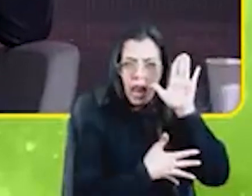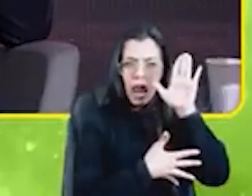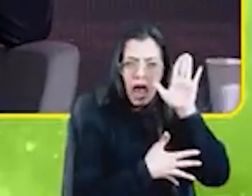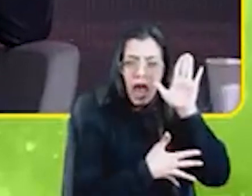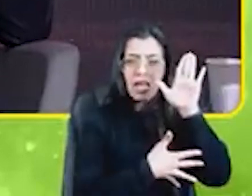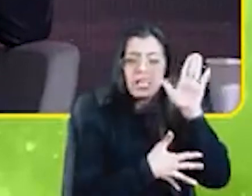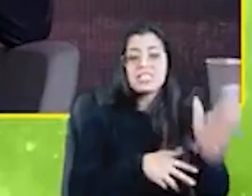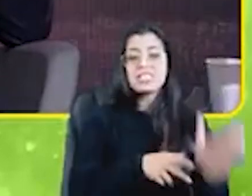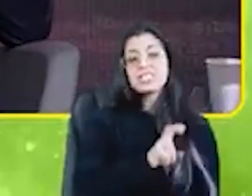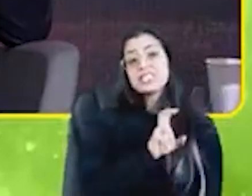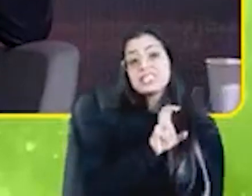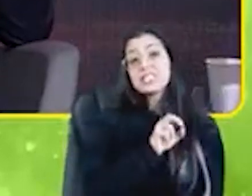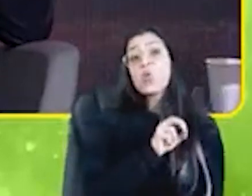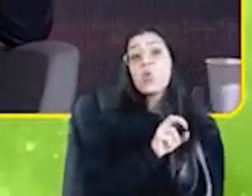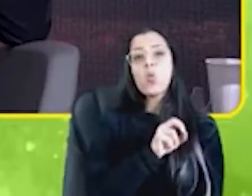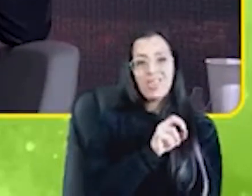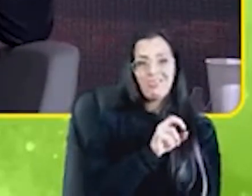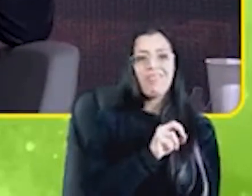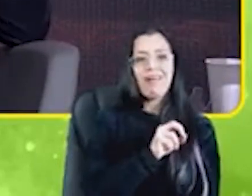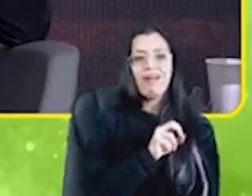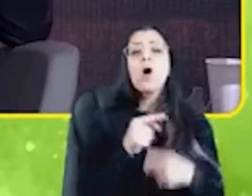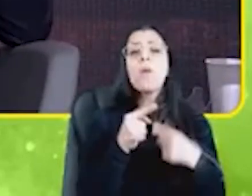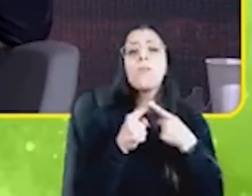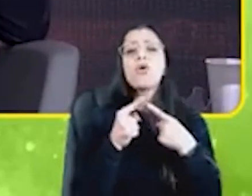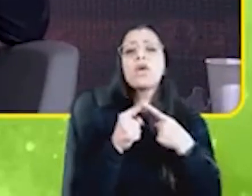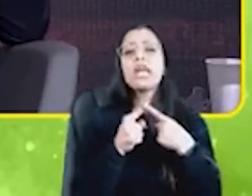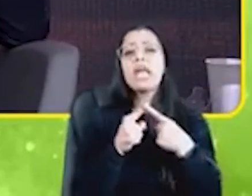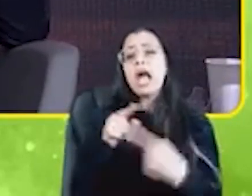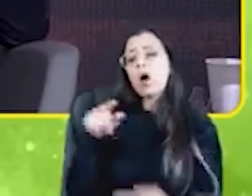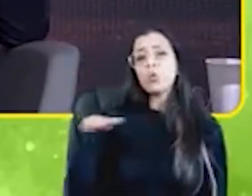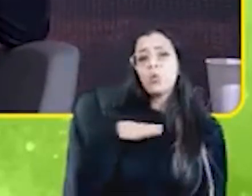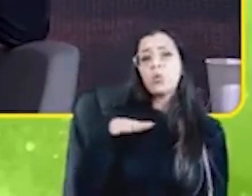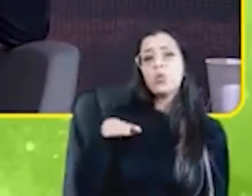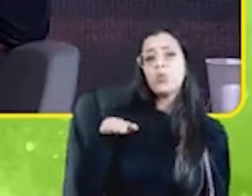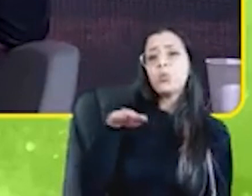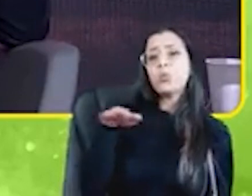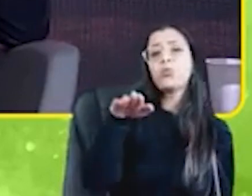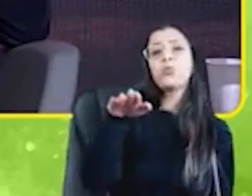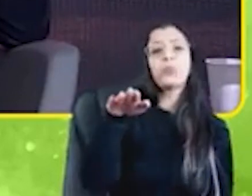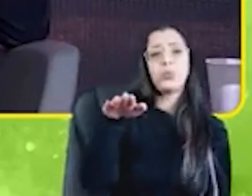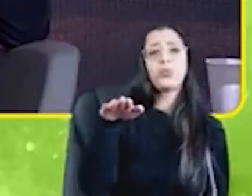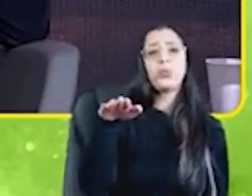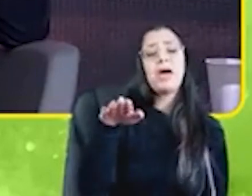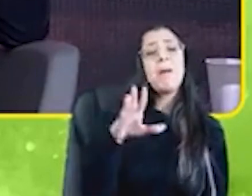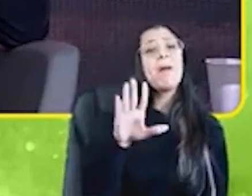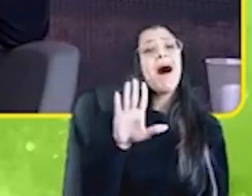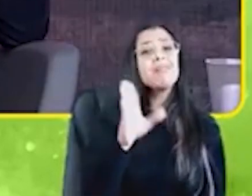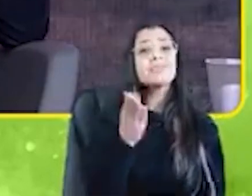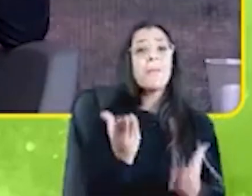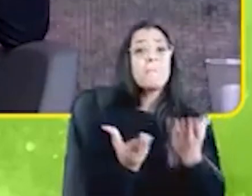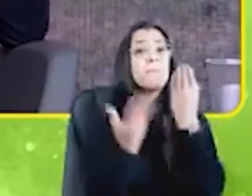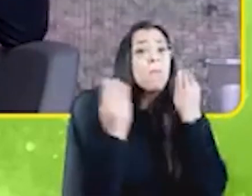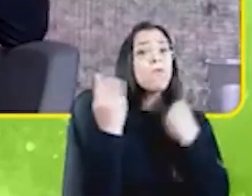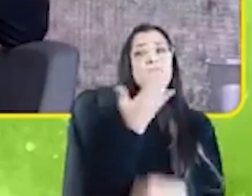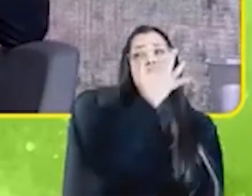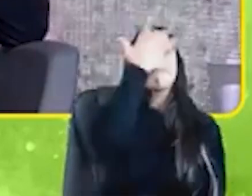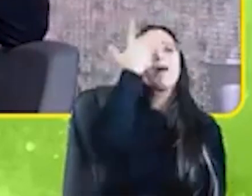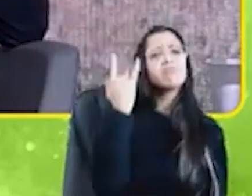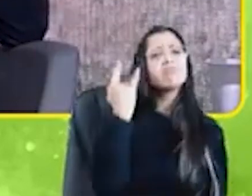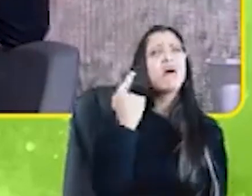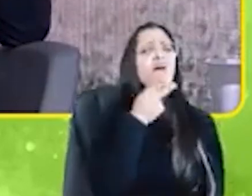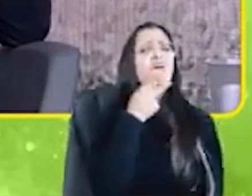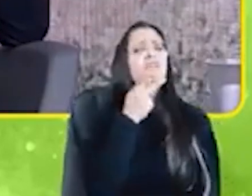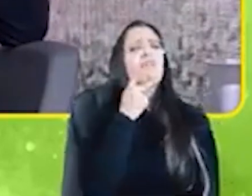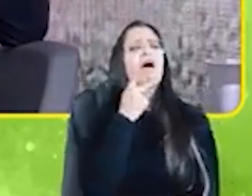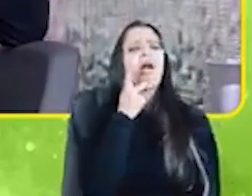por causa do da transmissão dos automóveis as pessoas hoje falam em em veículos elétricos você tem que saber que tipo de energia que